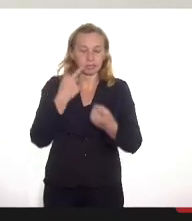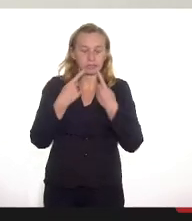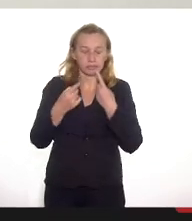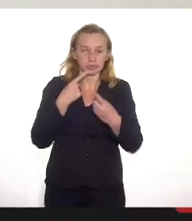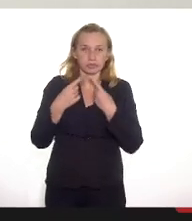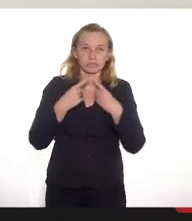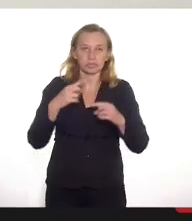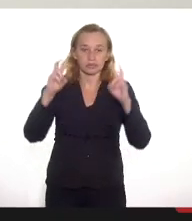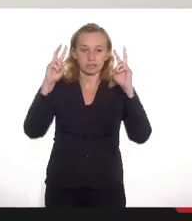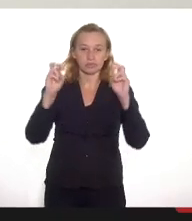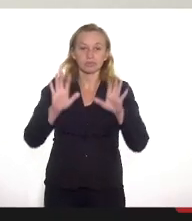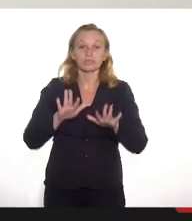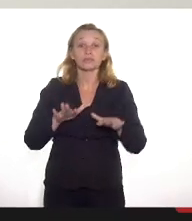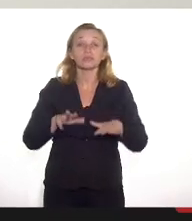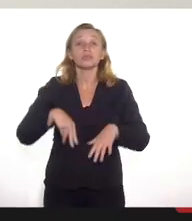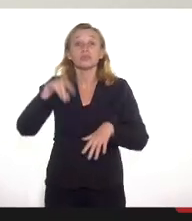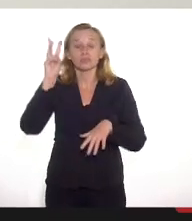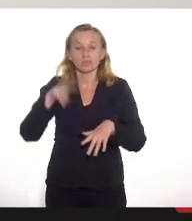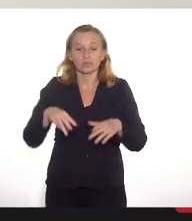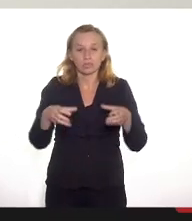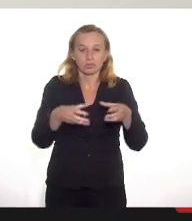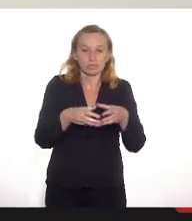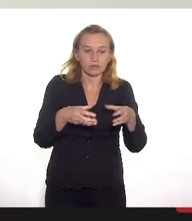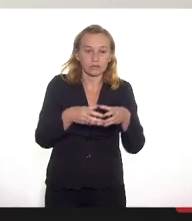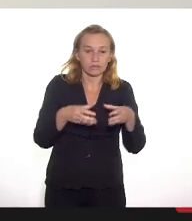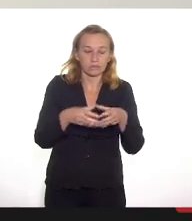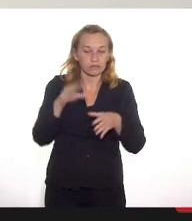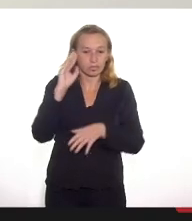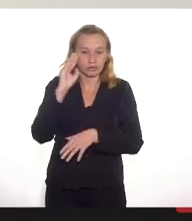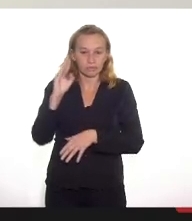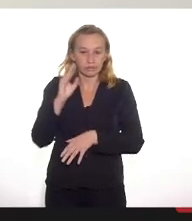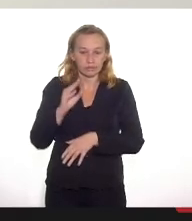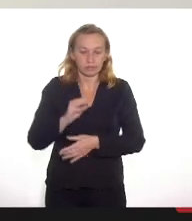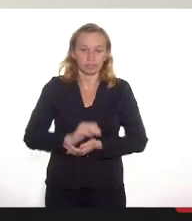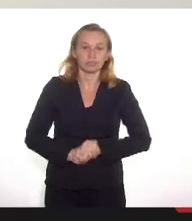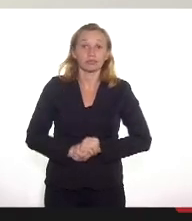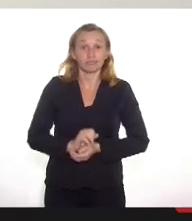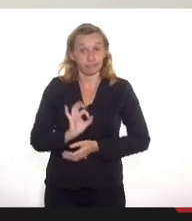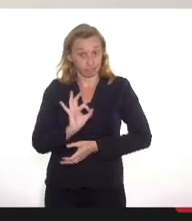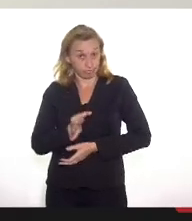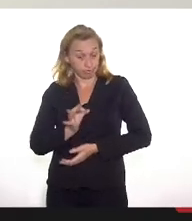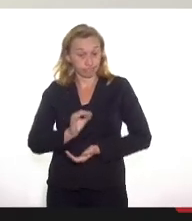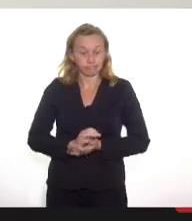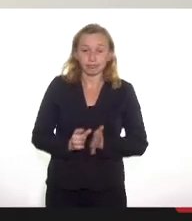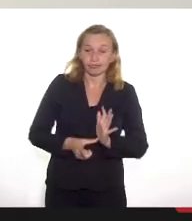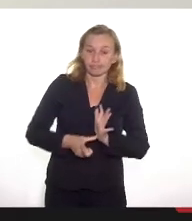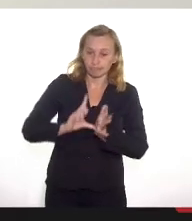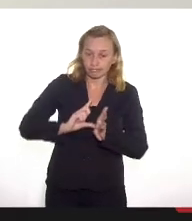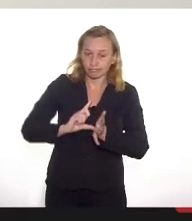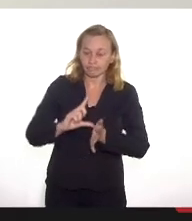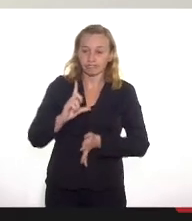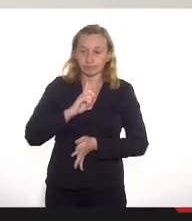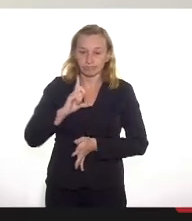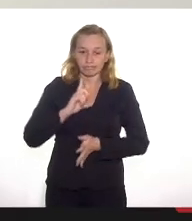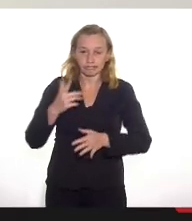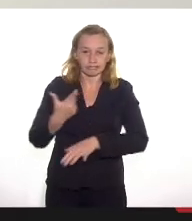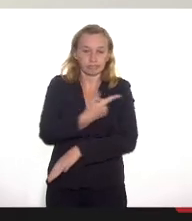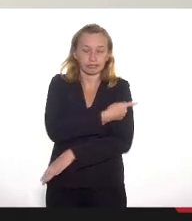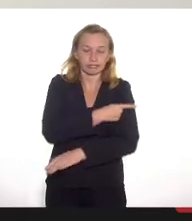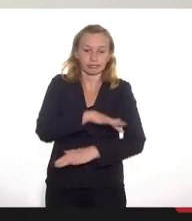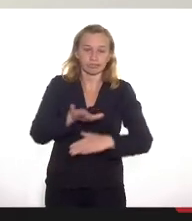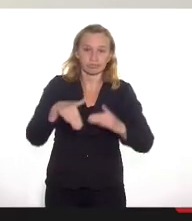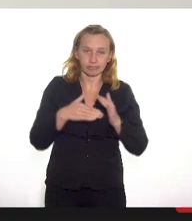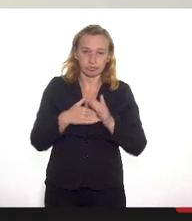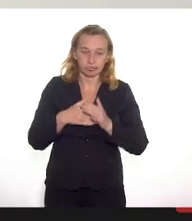de quem é o grupo vulnerável de tem a gente precisa vacinar primeiro e a Claro antes disso que a gente tem a vacina para